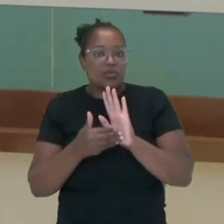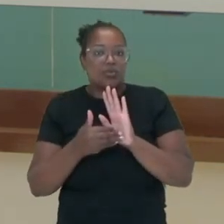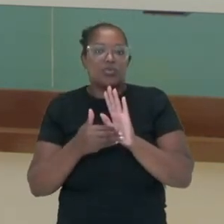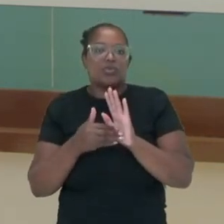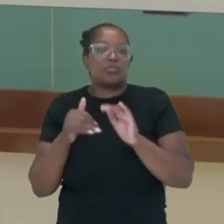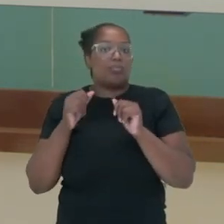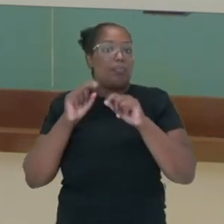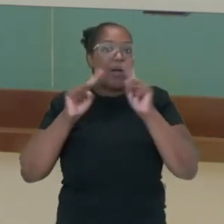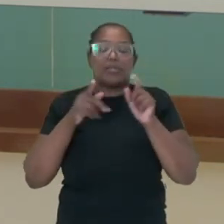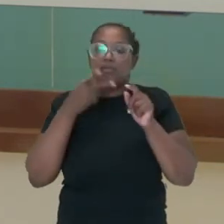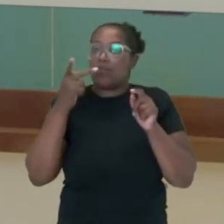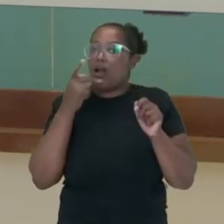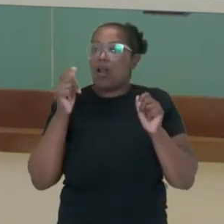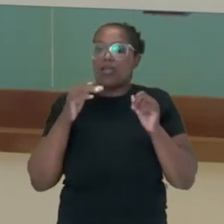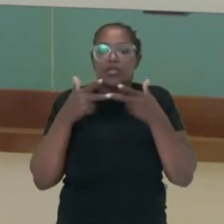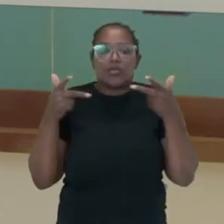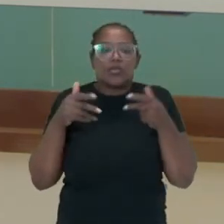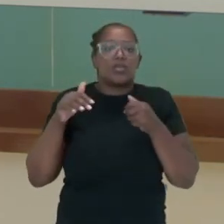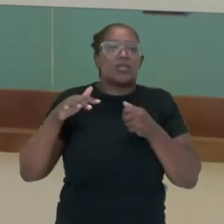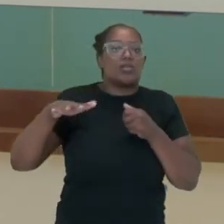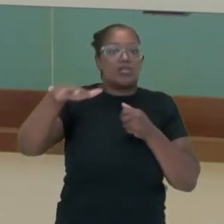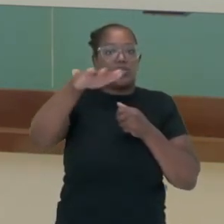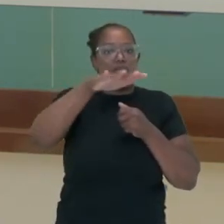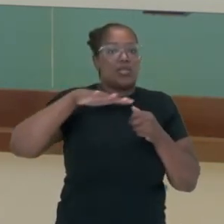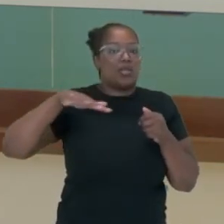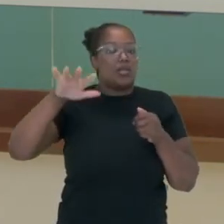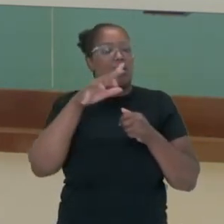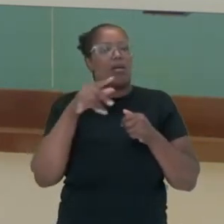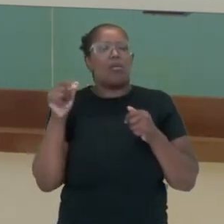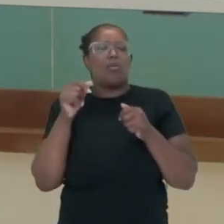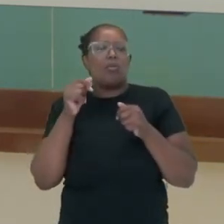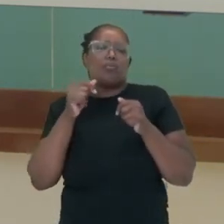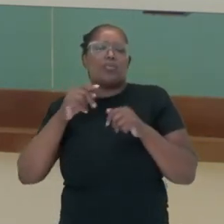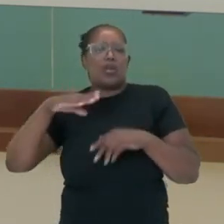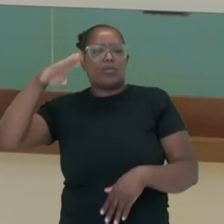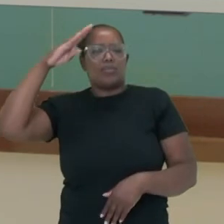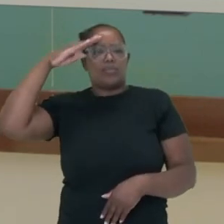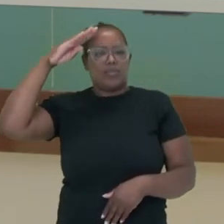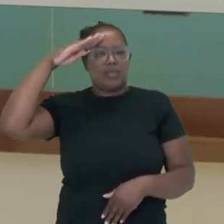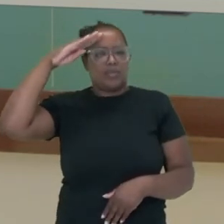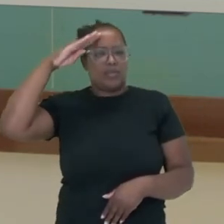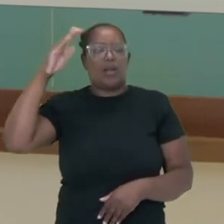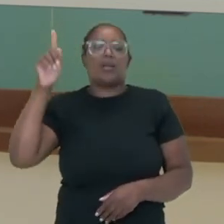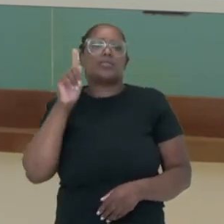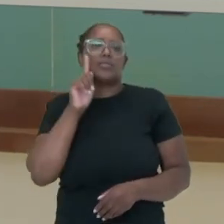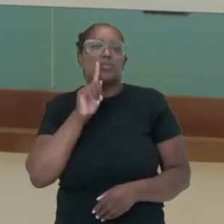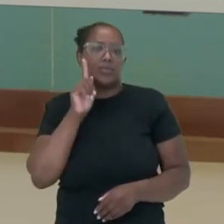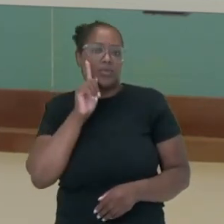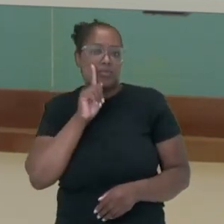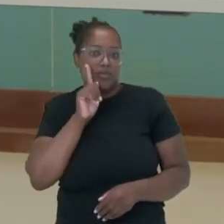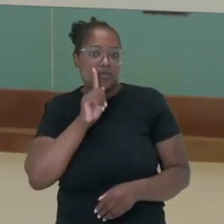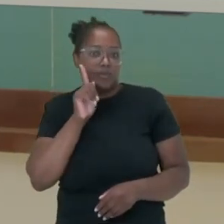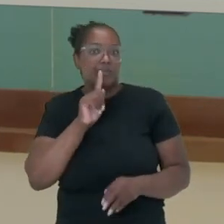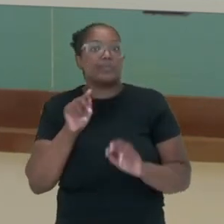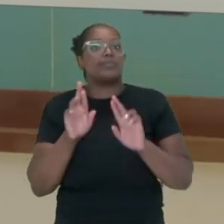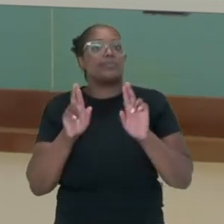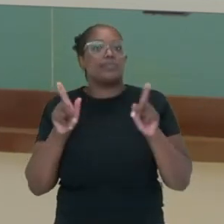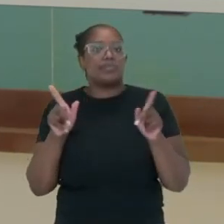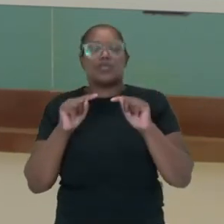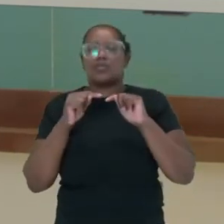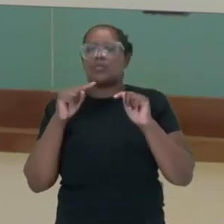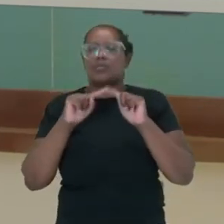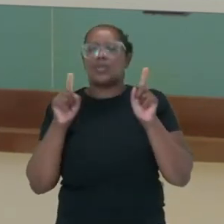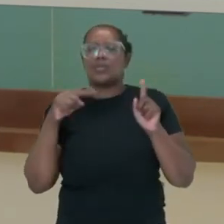sentido geral, porque não houve uma disputa militar nem em território norte-americano nem soviético, mas como nós